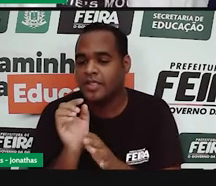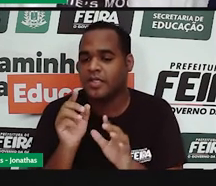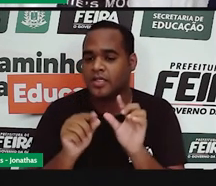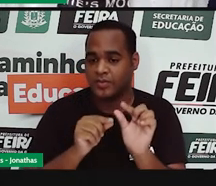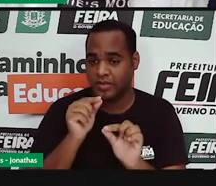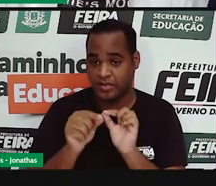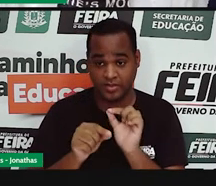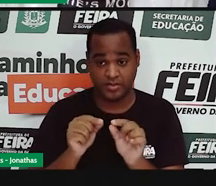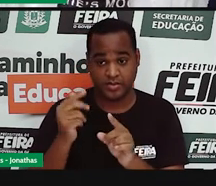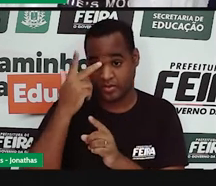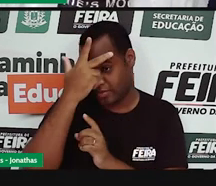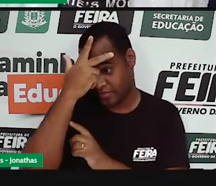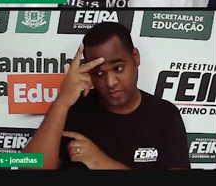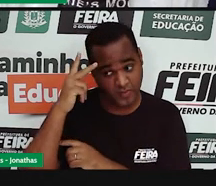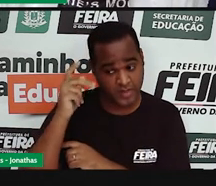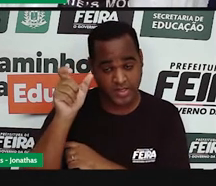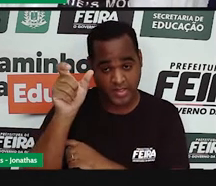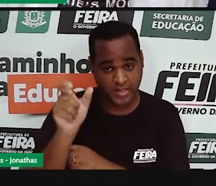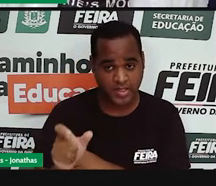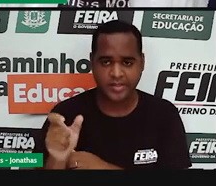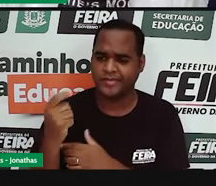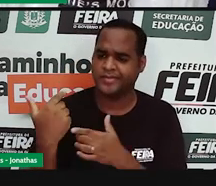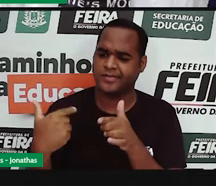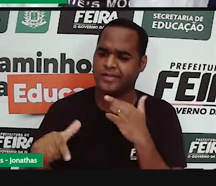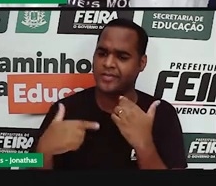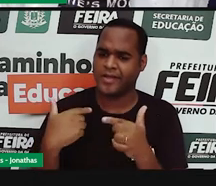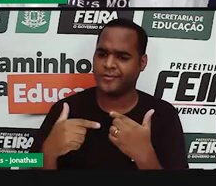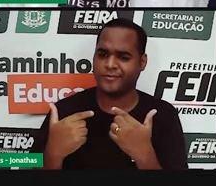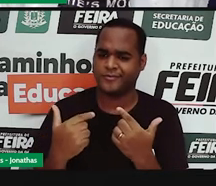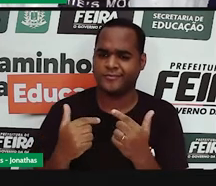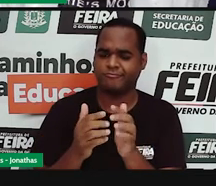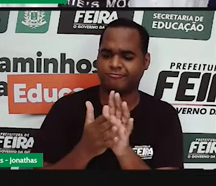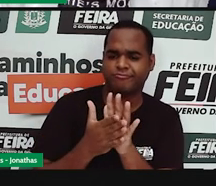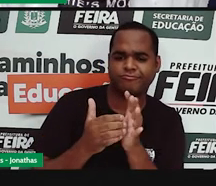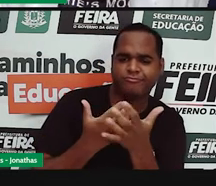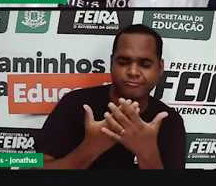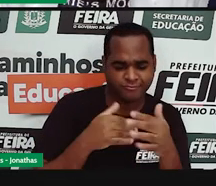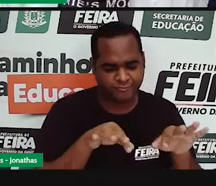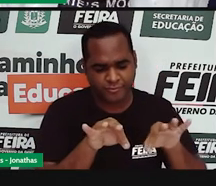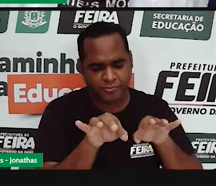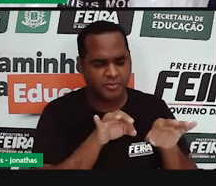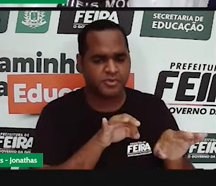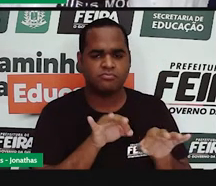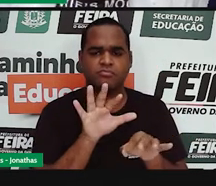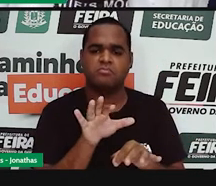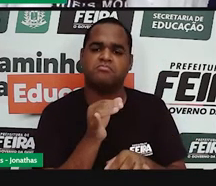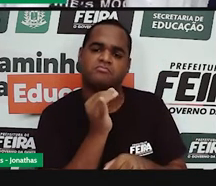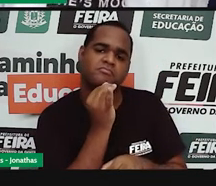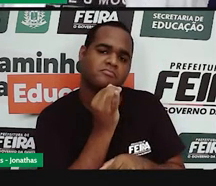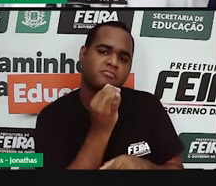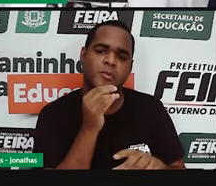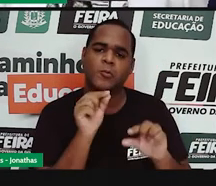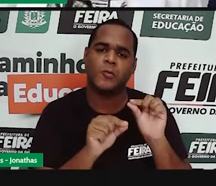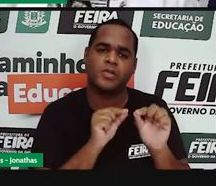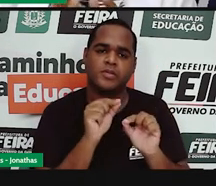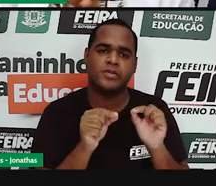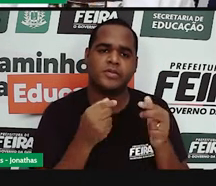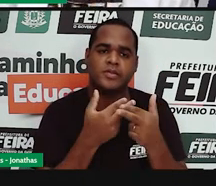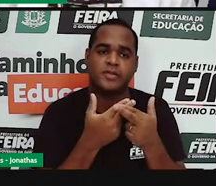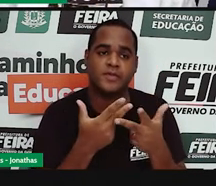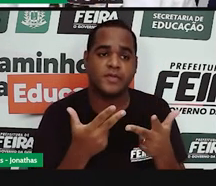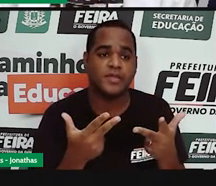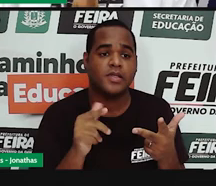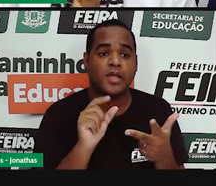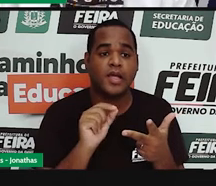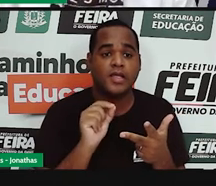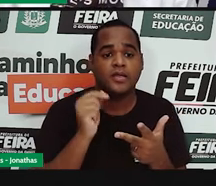em atividades mais manuais. Só que era uma civilização que ela era